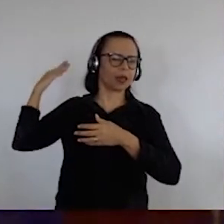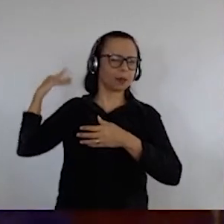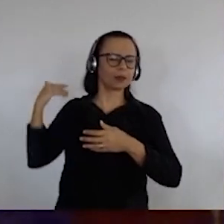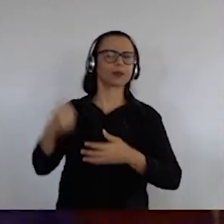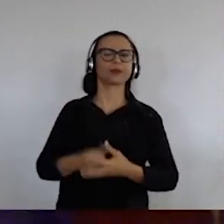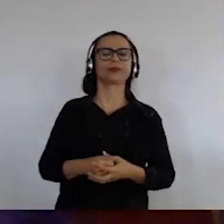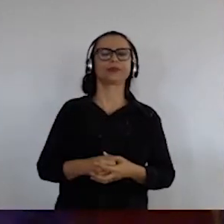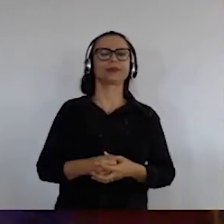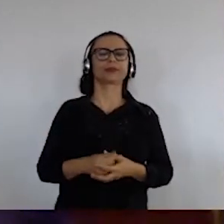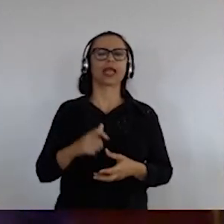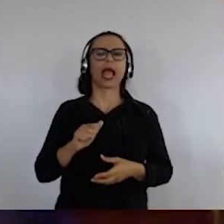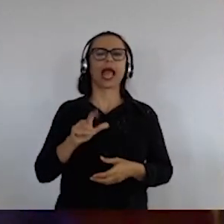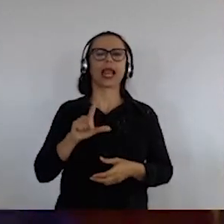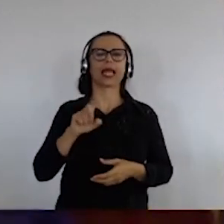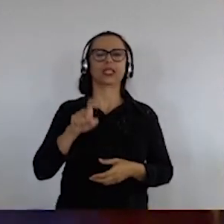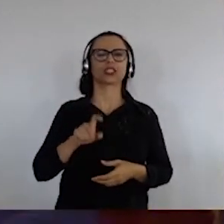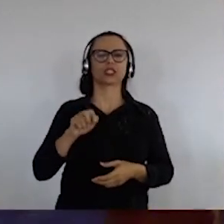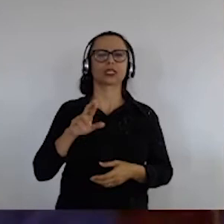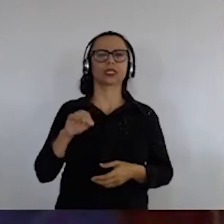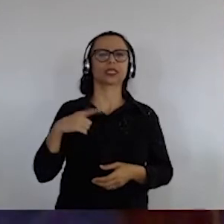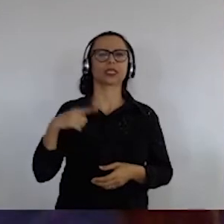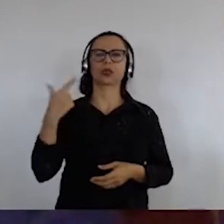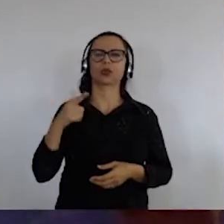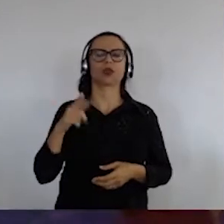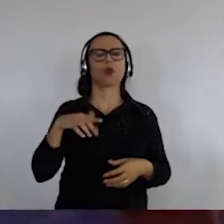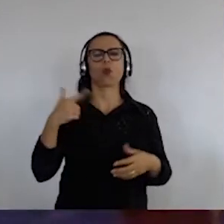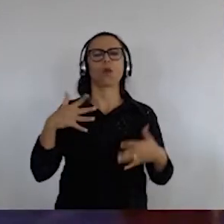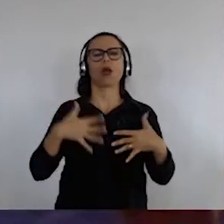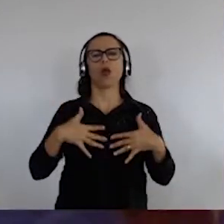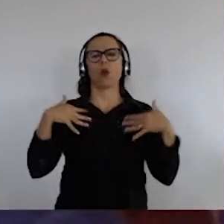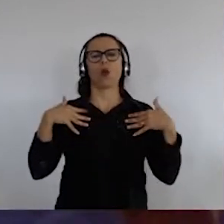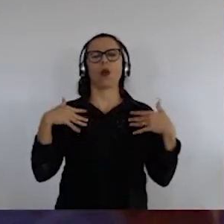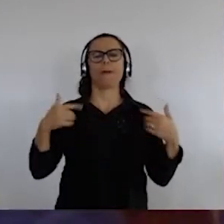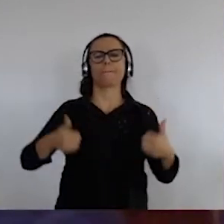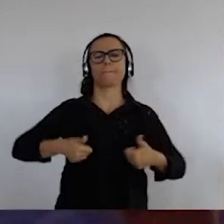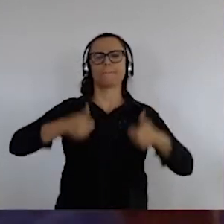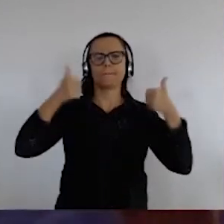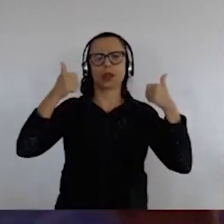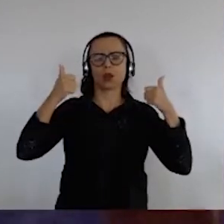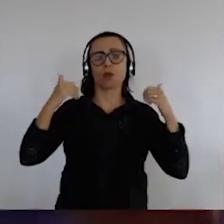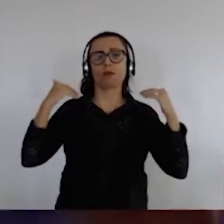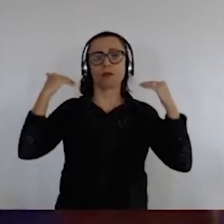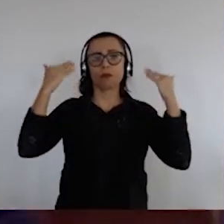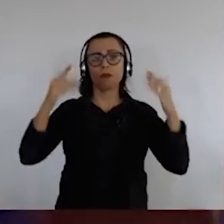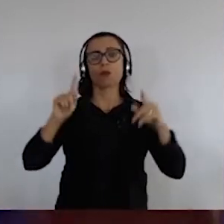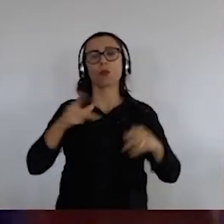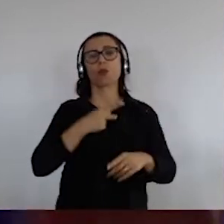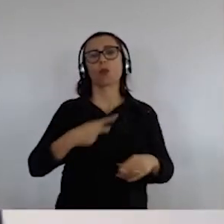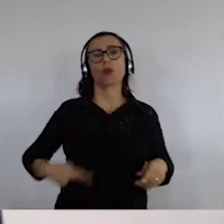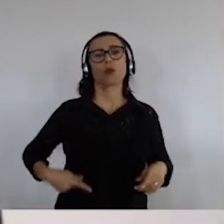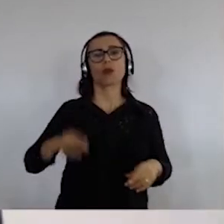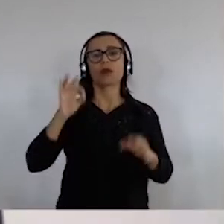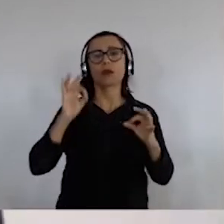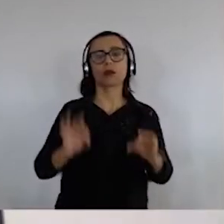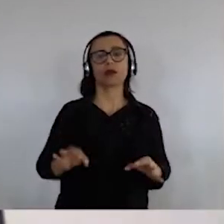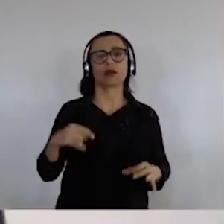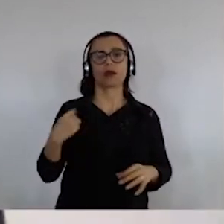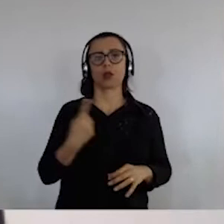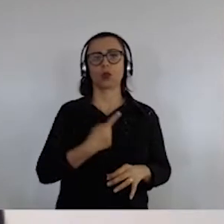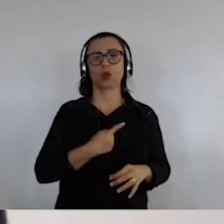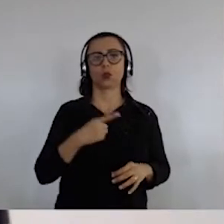né, Alexandre, que não há uma honra maior para um advogado do que presidir exatamente a